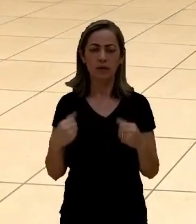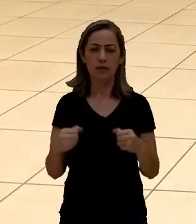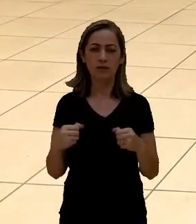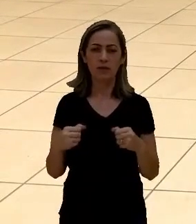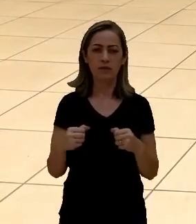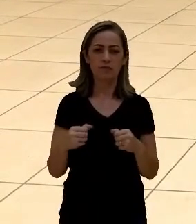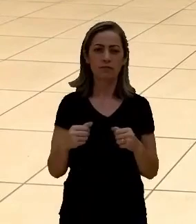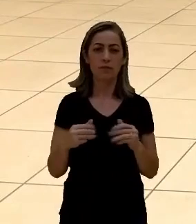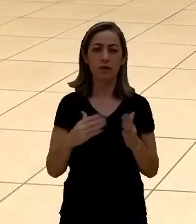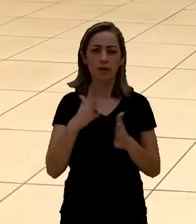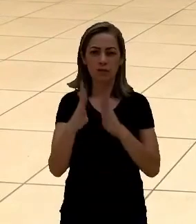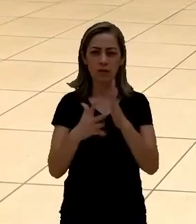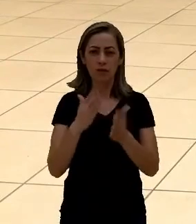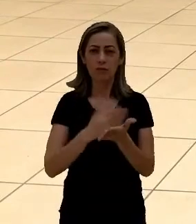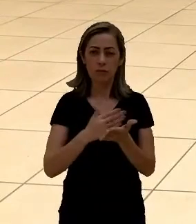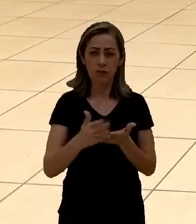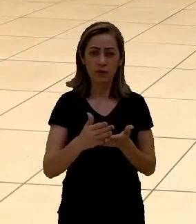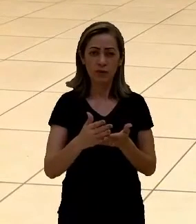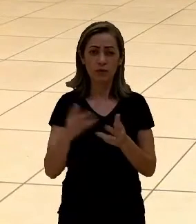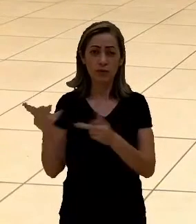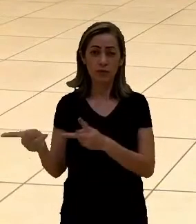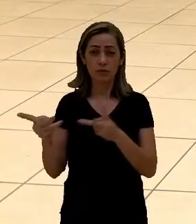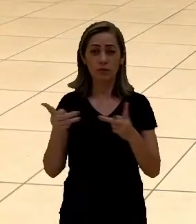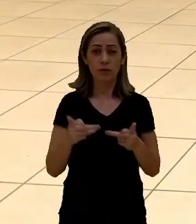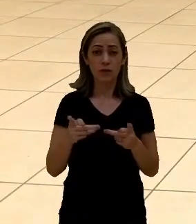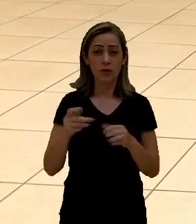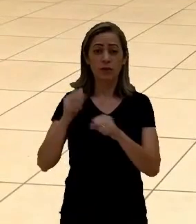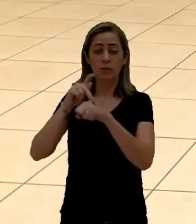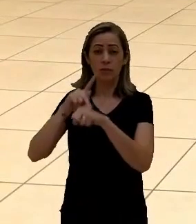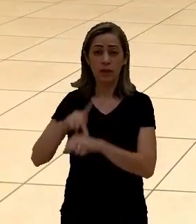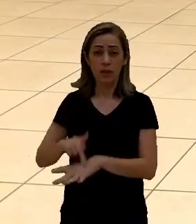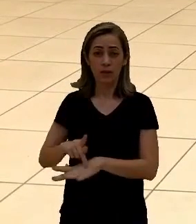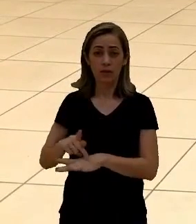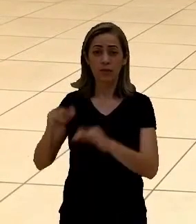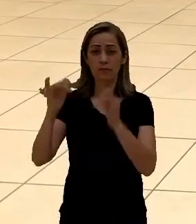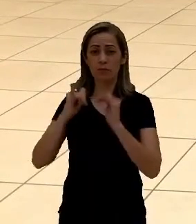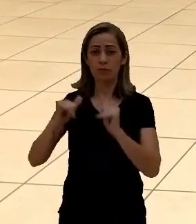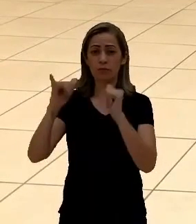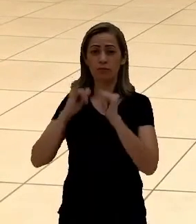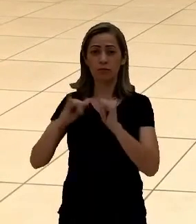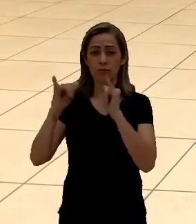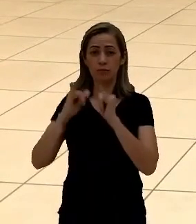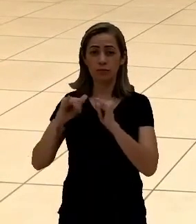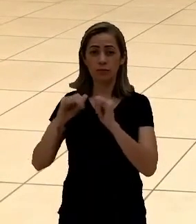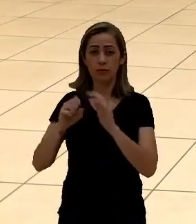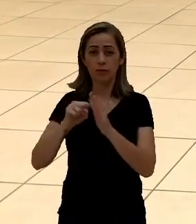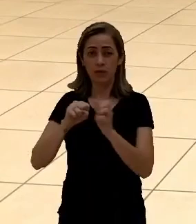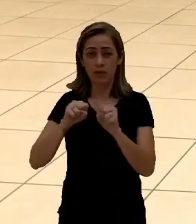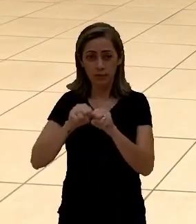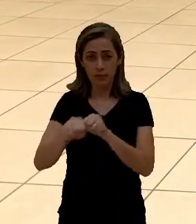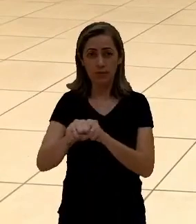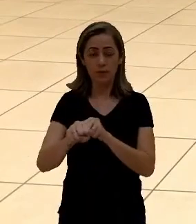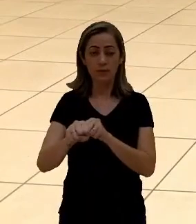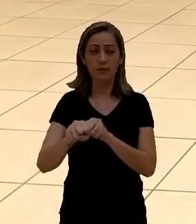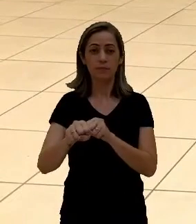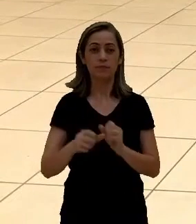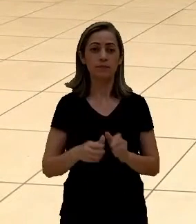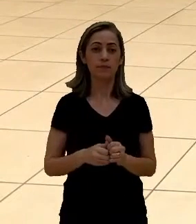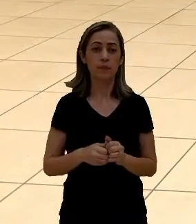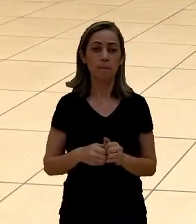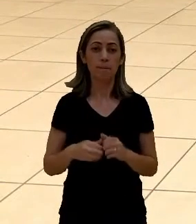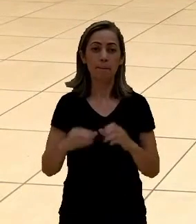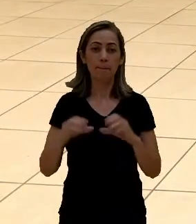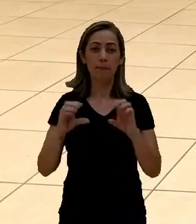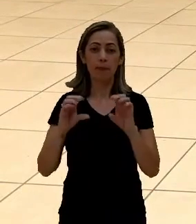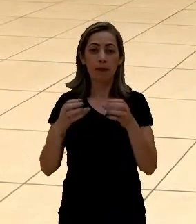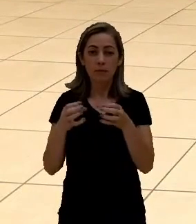disse no início eu era convidado a estar nas paróquias levando formação a estar eh eh com as equipes de liturgia